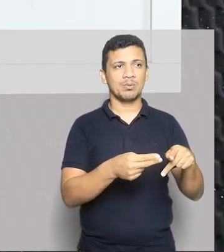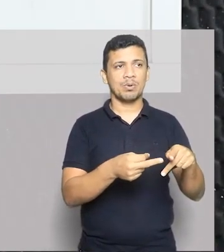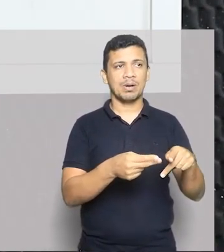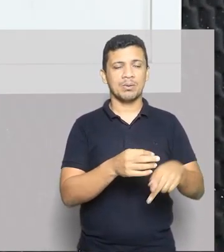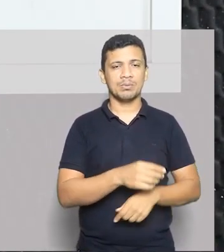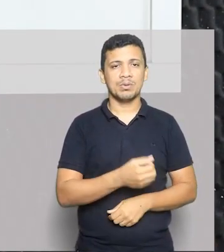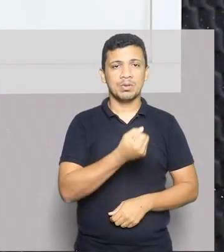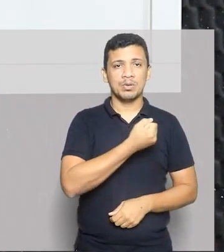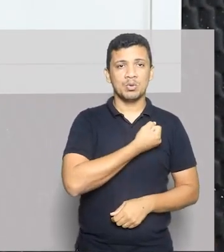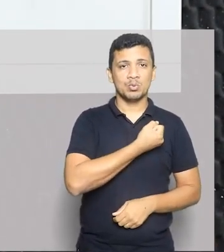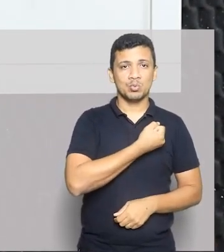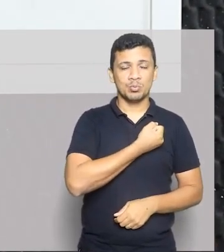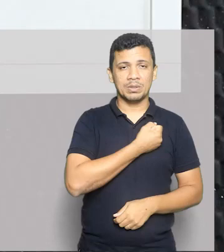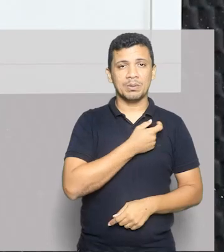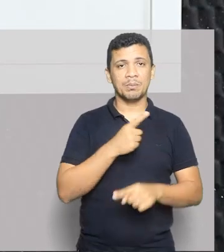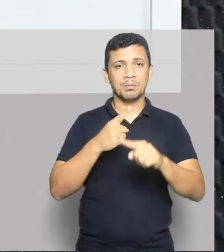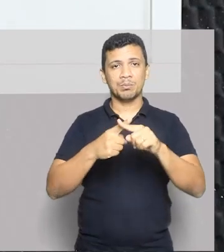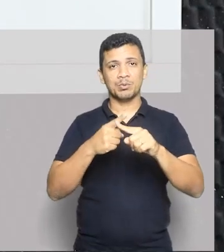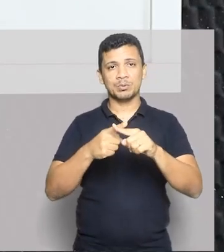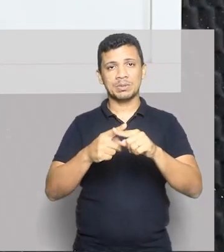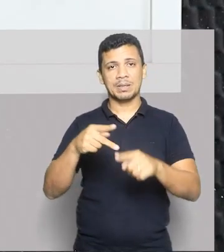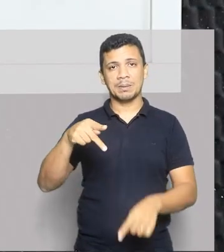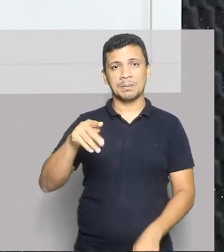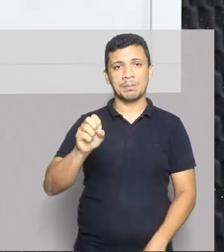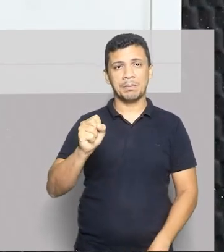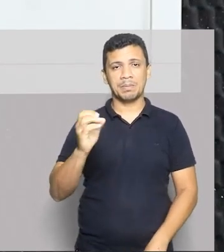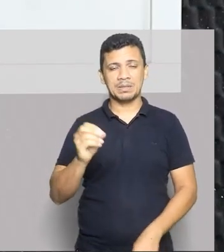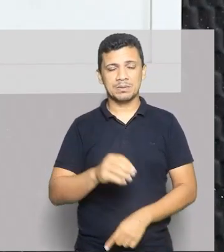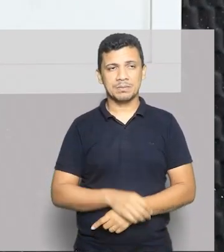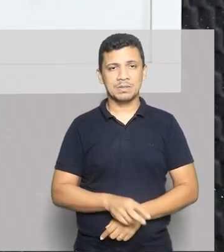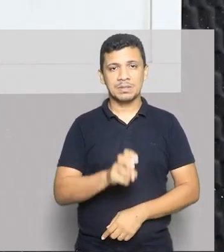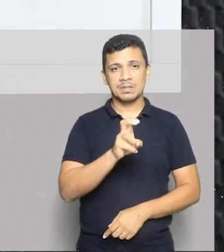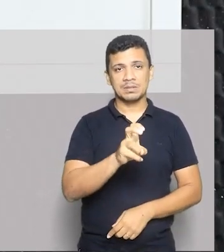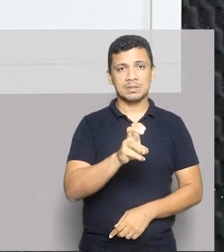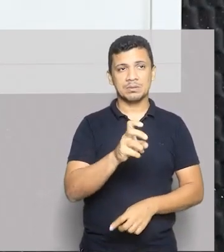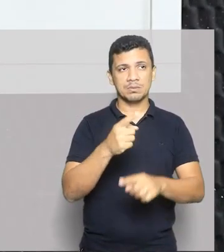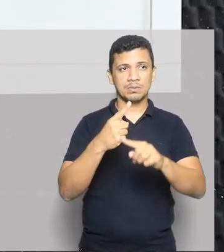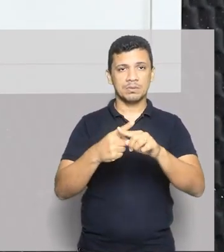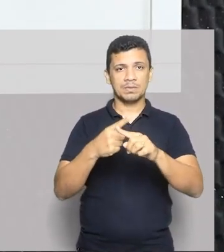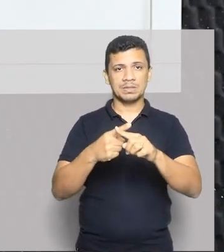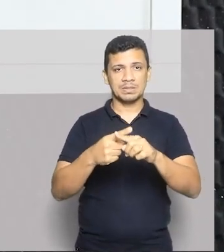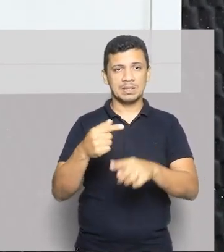pelo respectivo peso. 5 vezes 7,